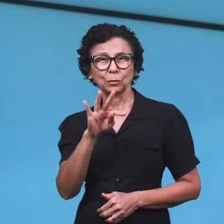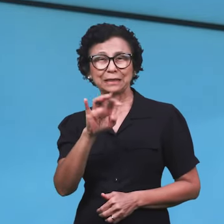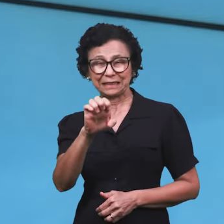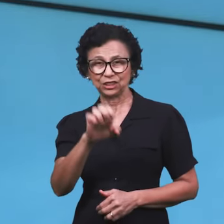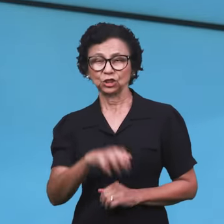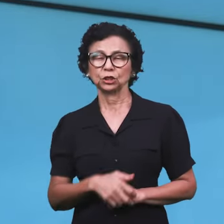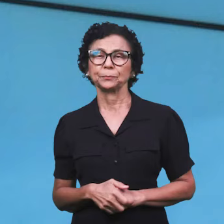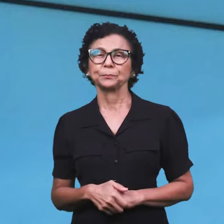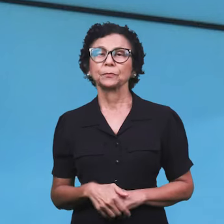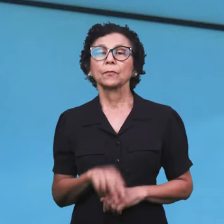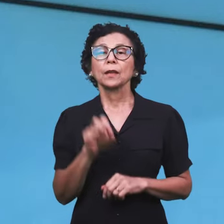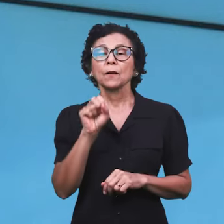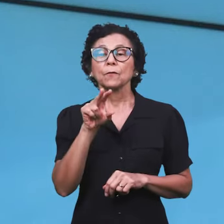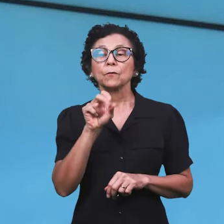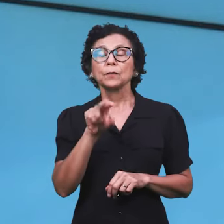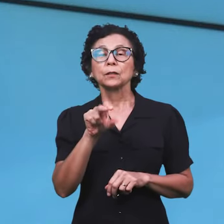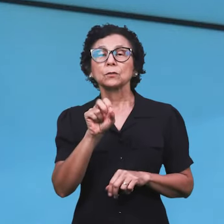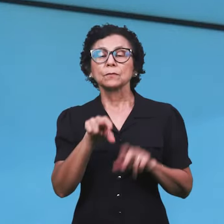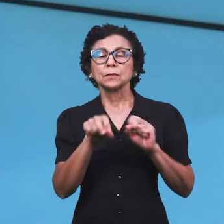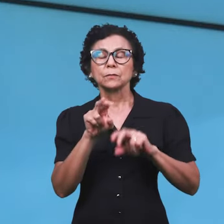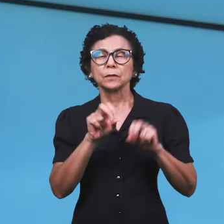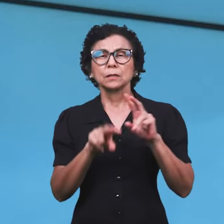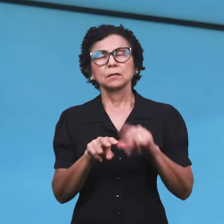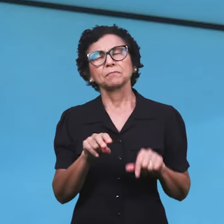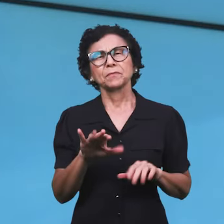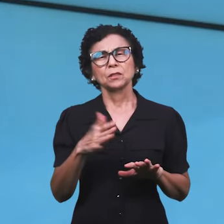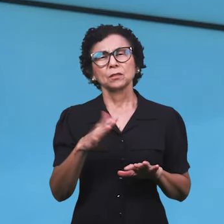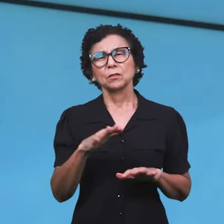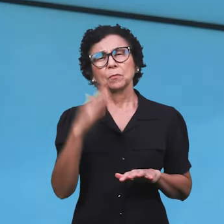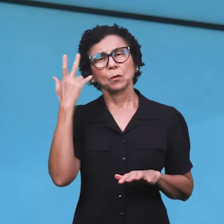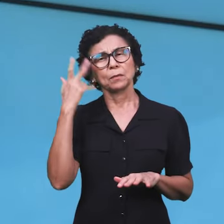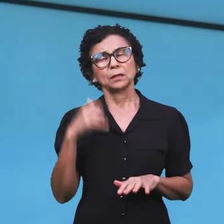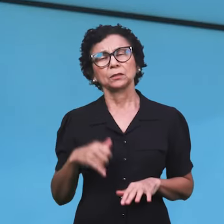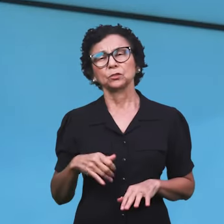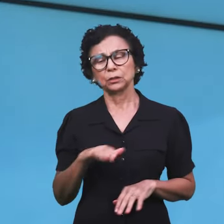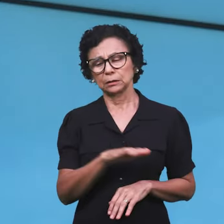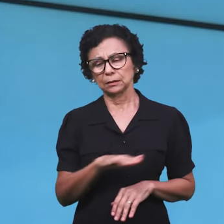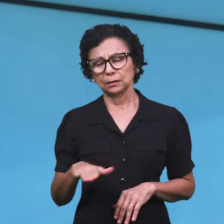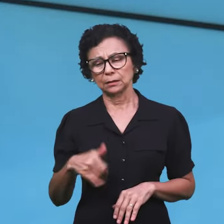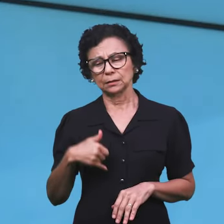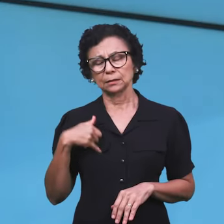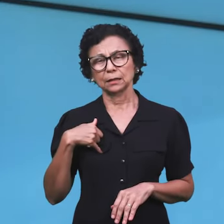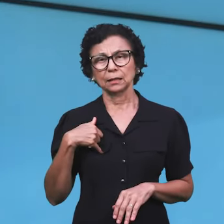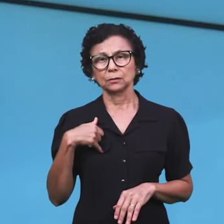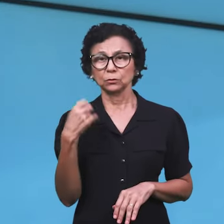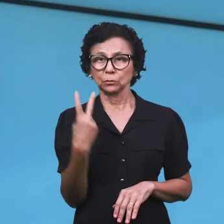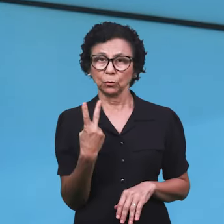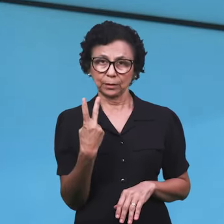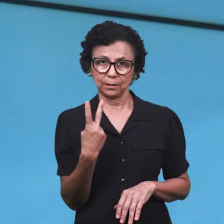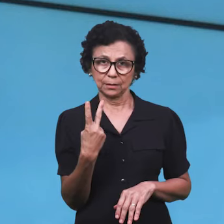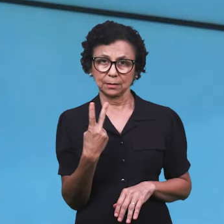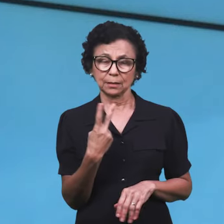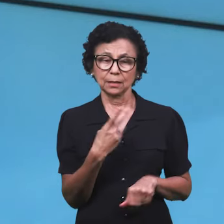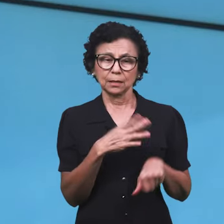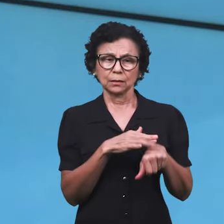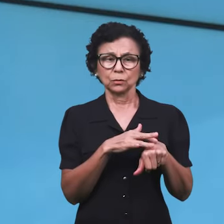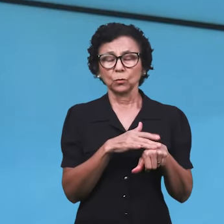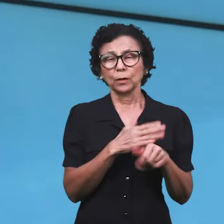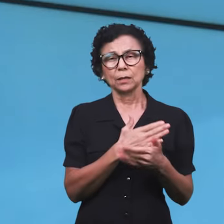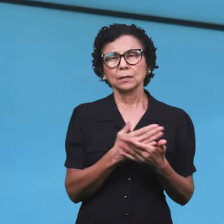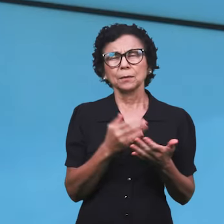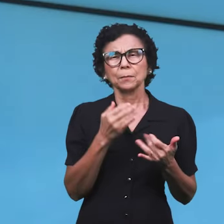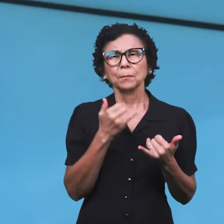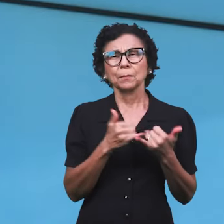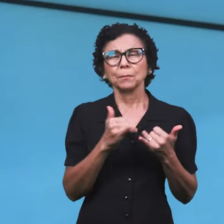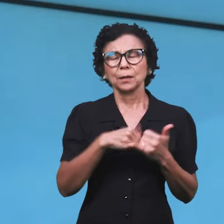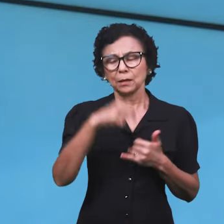principalmente pequenas, menores de 2 anos. E essa doença ela começa como se fosse uma gripe, a